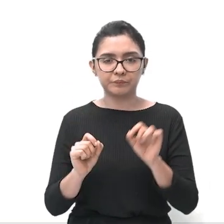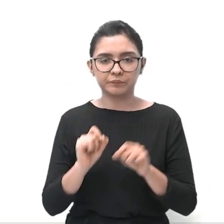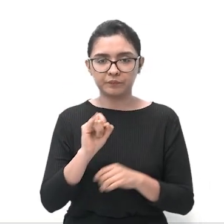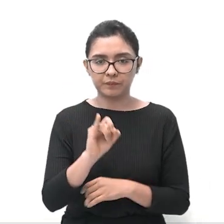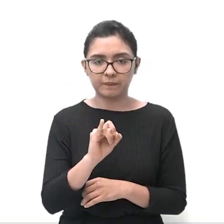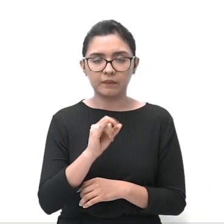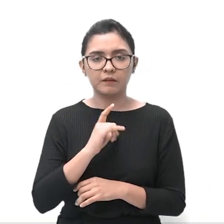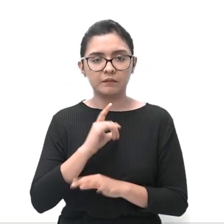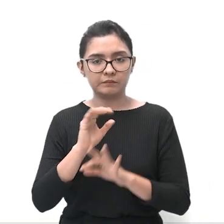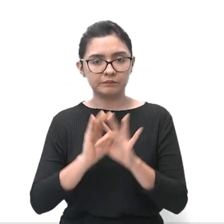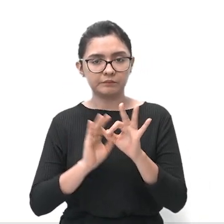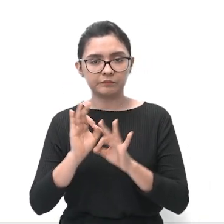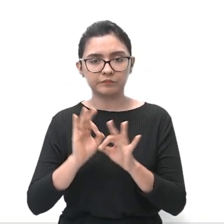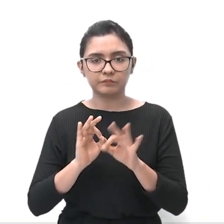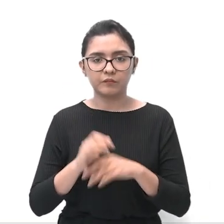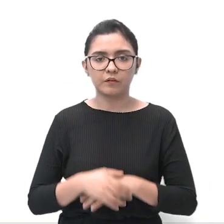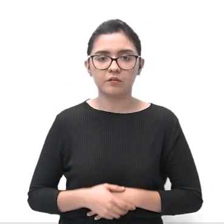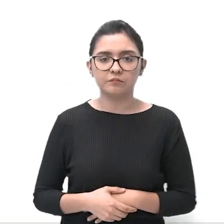e colocar aqui